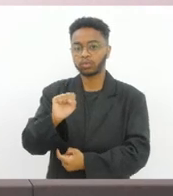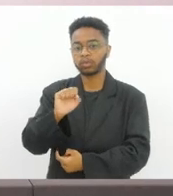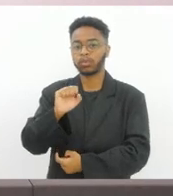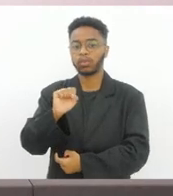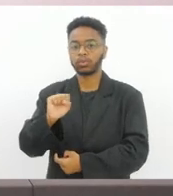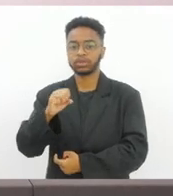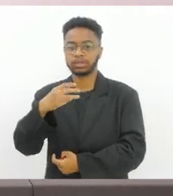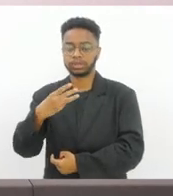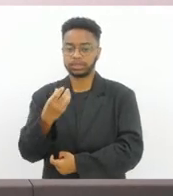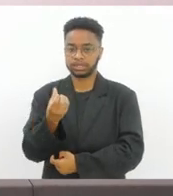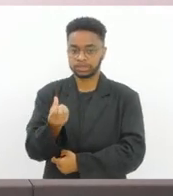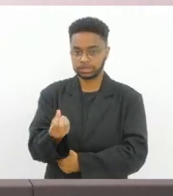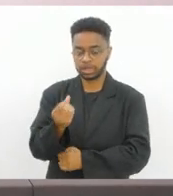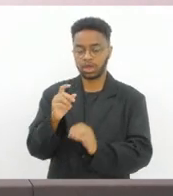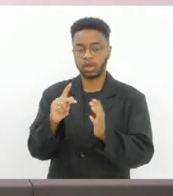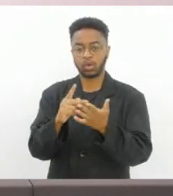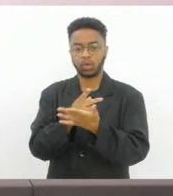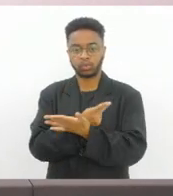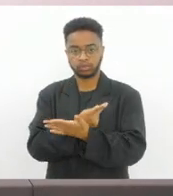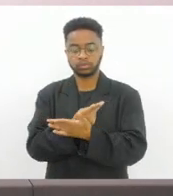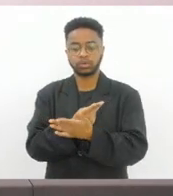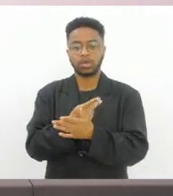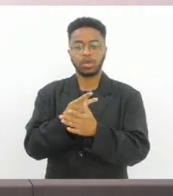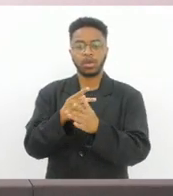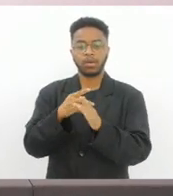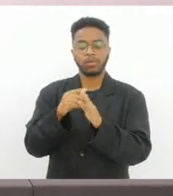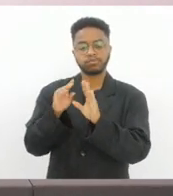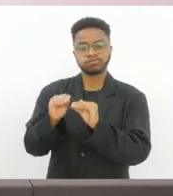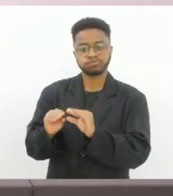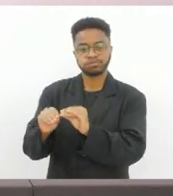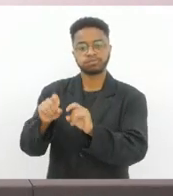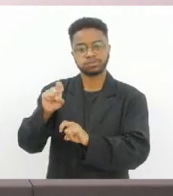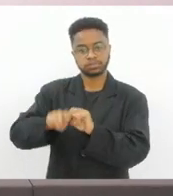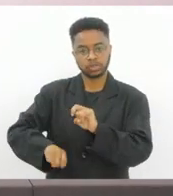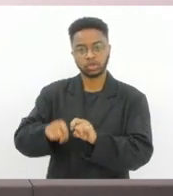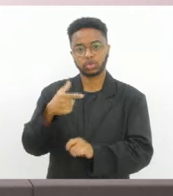8.836 relatos de abuso sexual registrados em 2023,